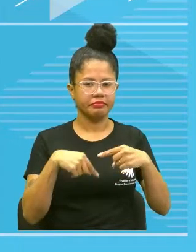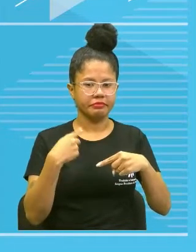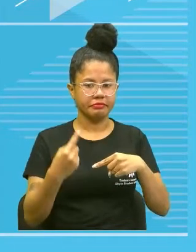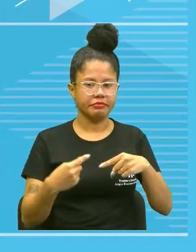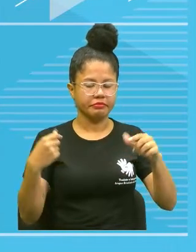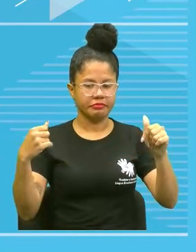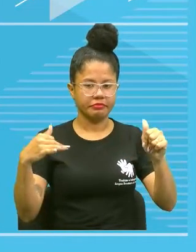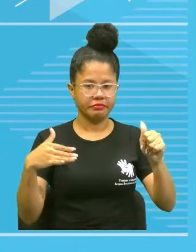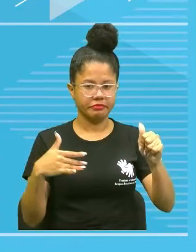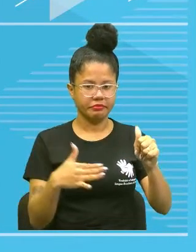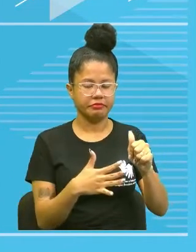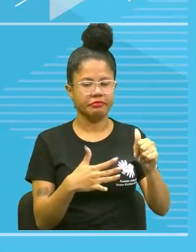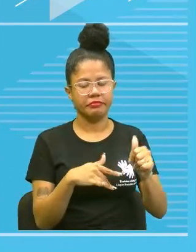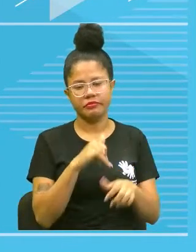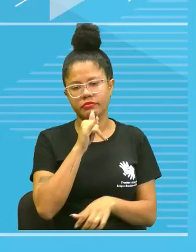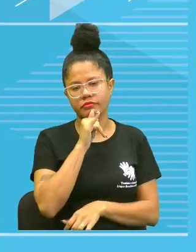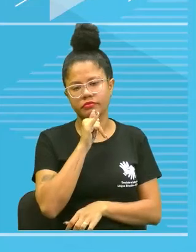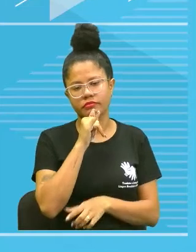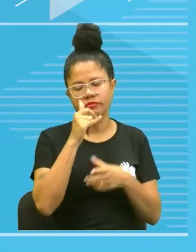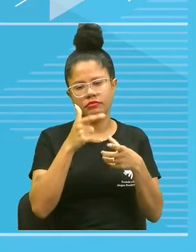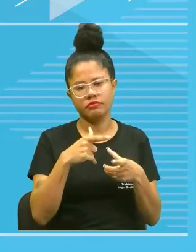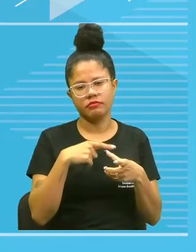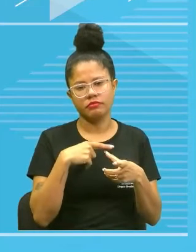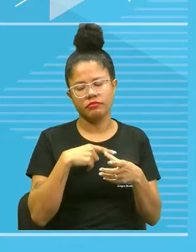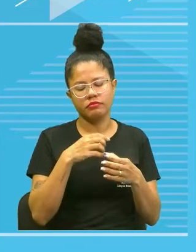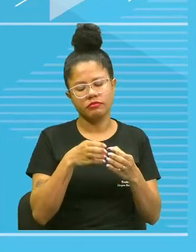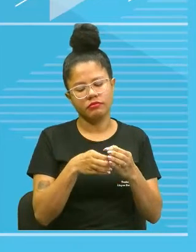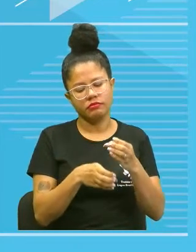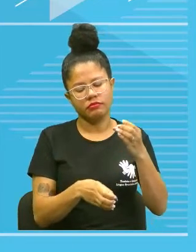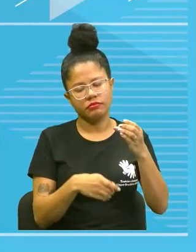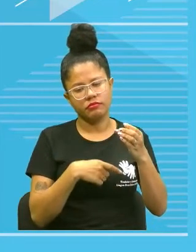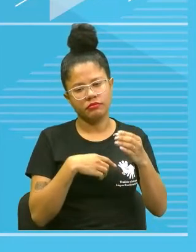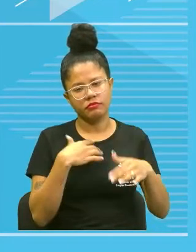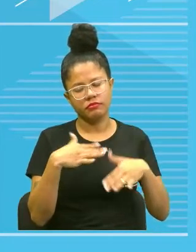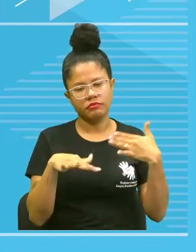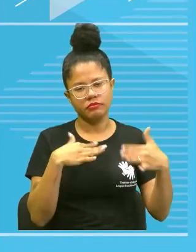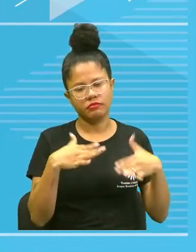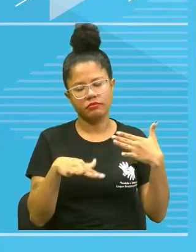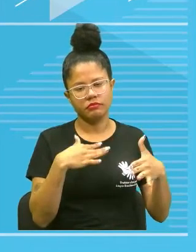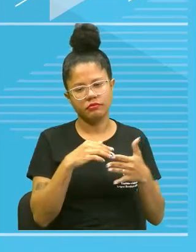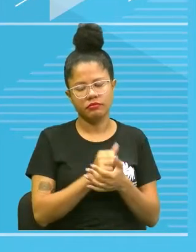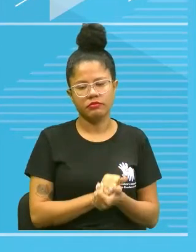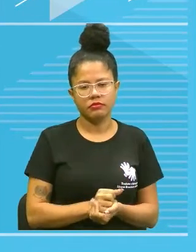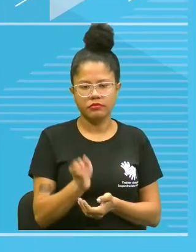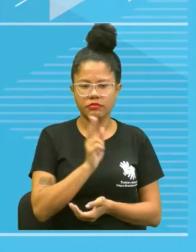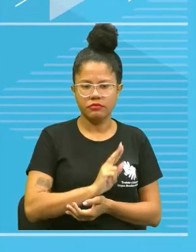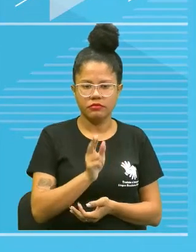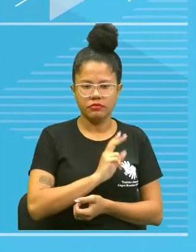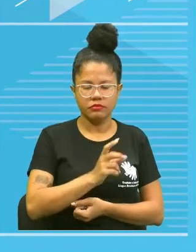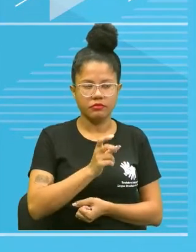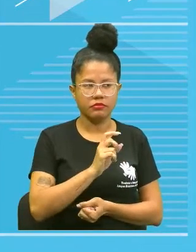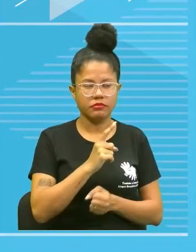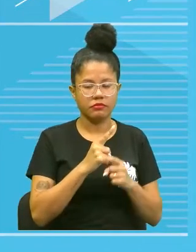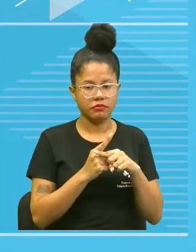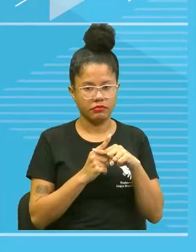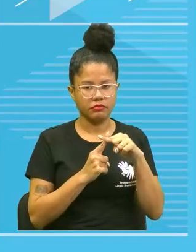aquele cilindro que ele estiver realizando o movimento, e isso faz com que ele gaste aquela temperatura que ele